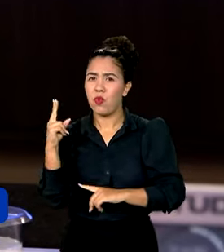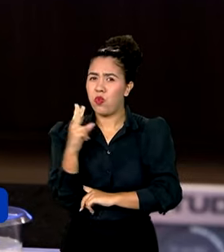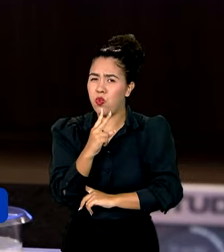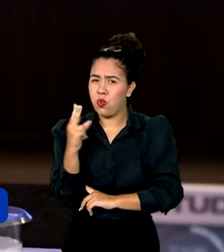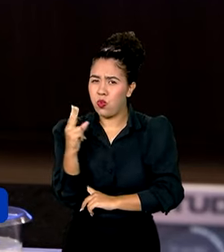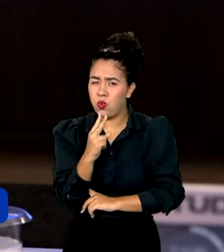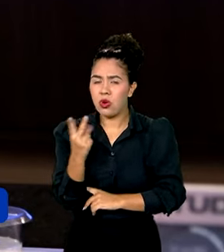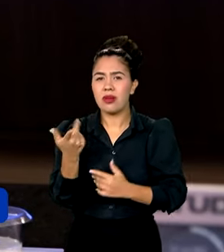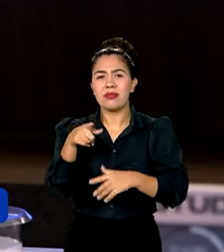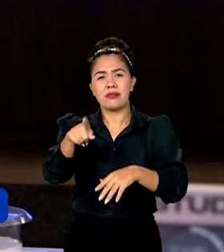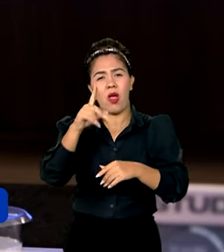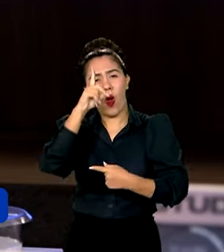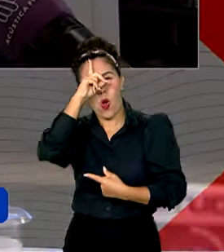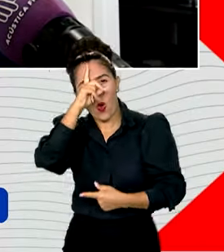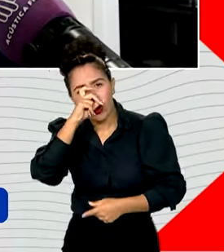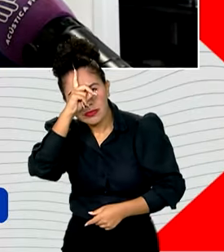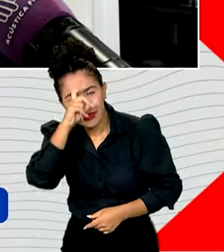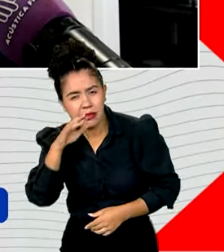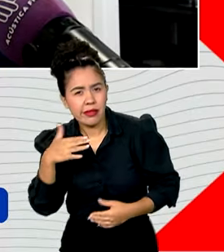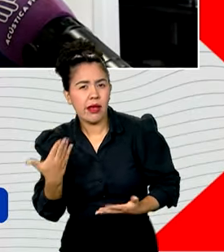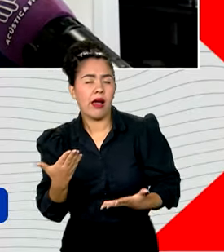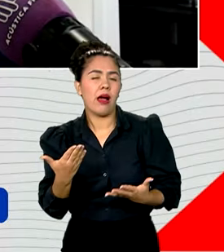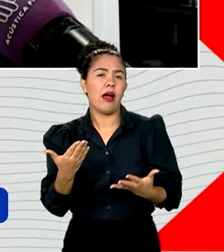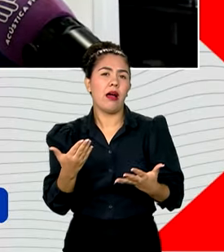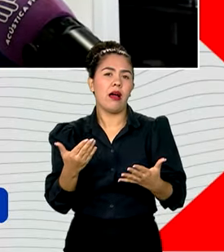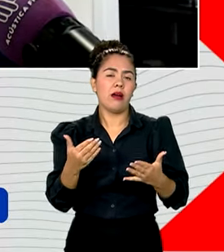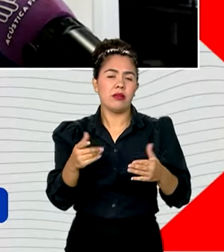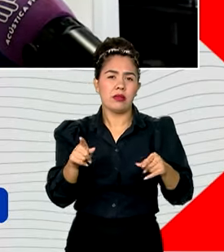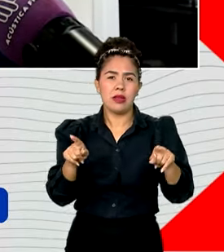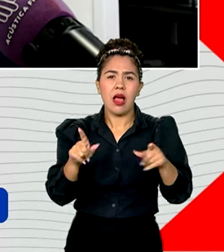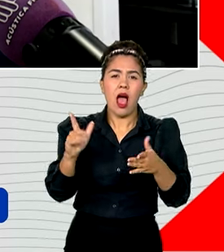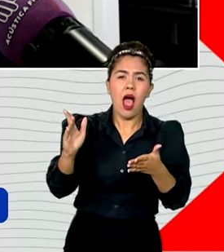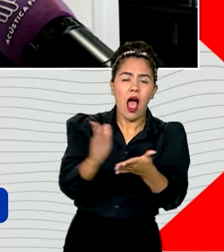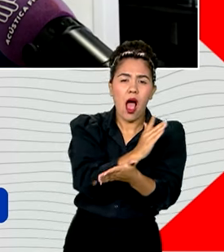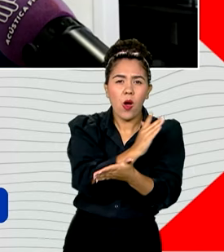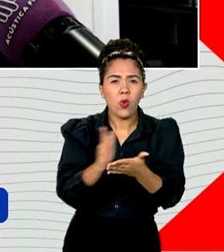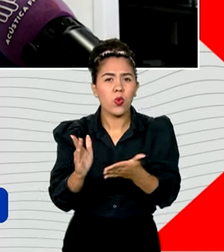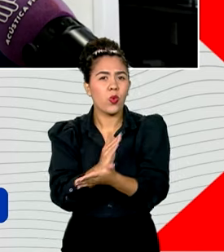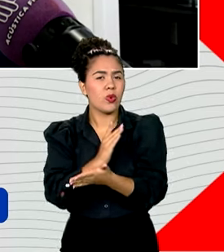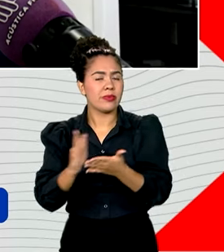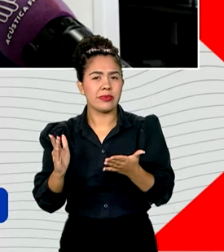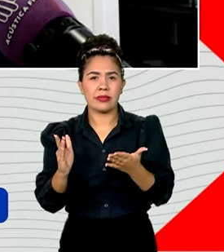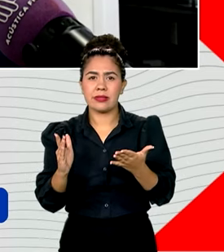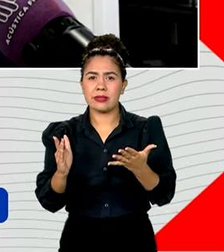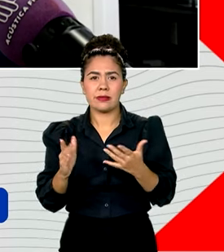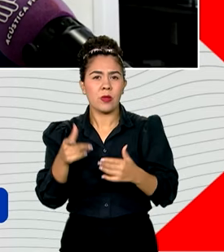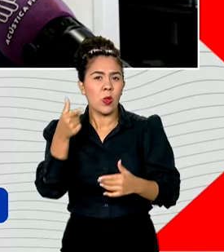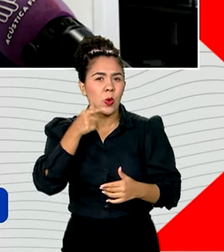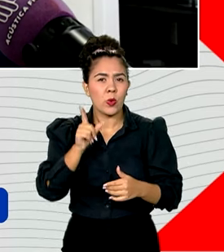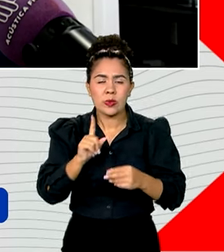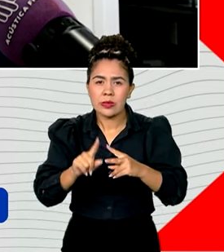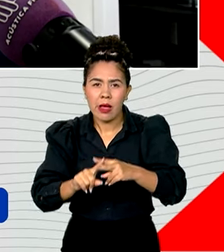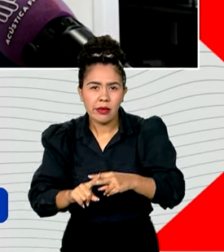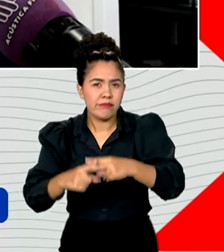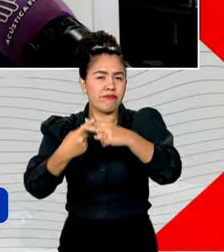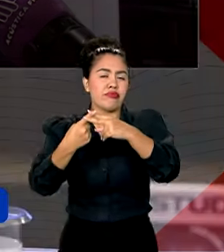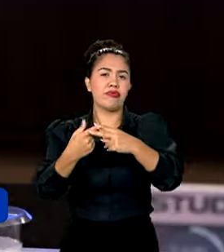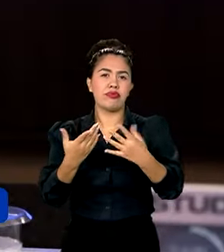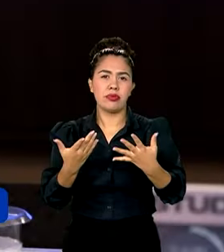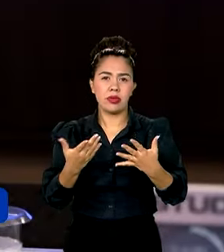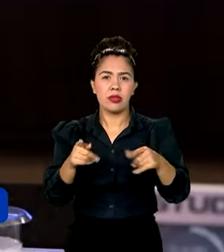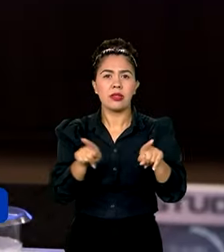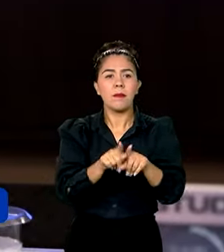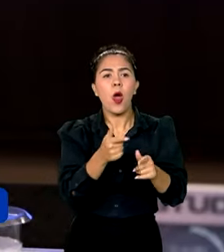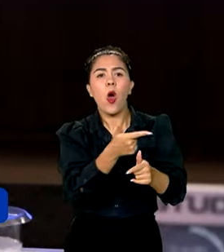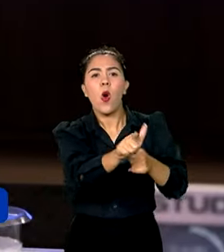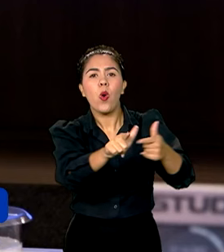os hospitais que foram alguns não é possível recuperar outros estão